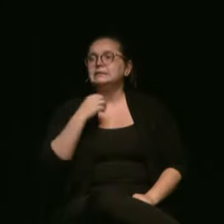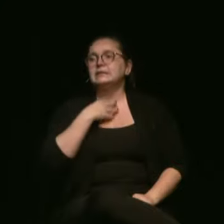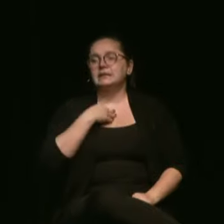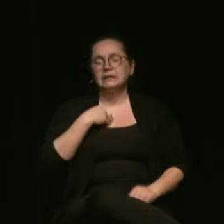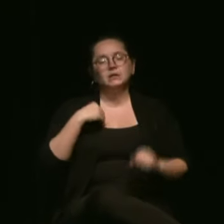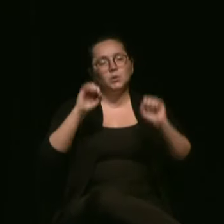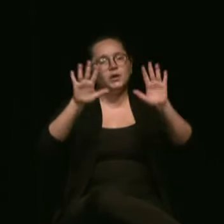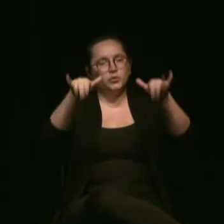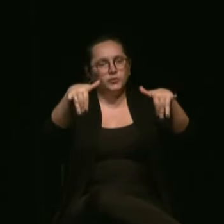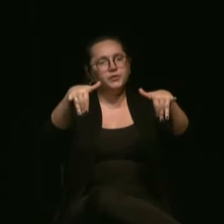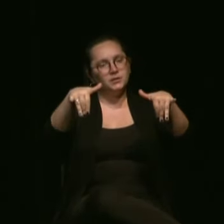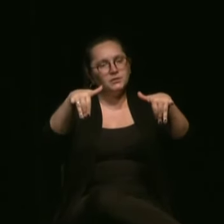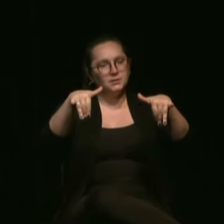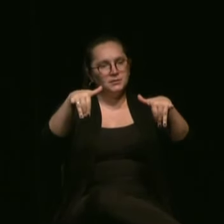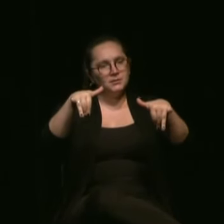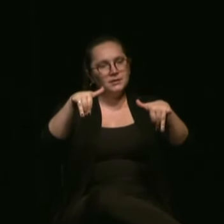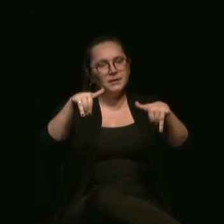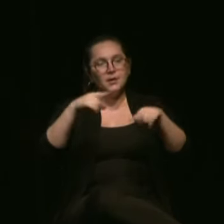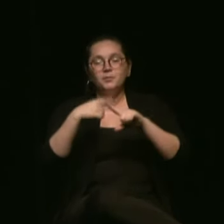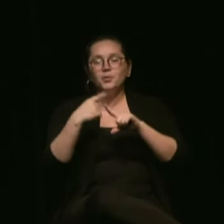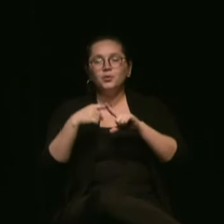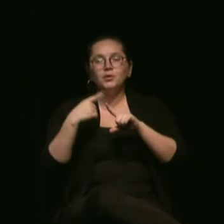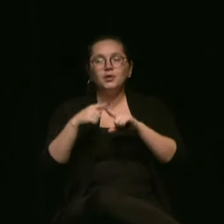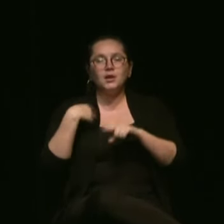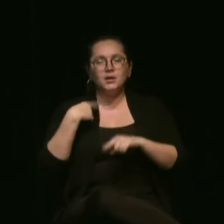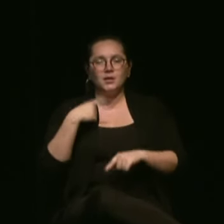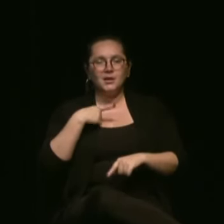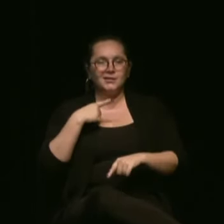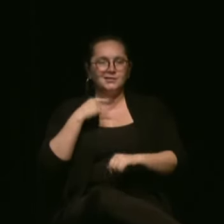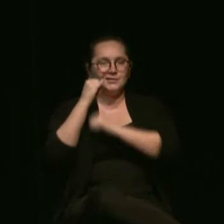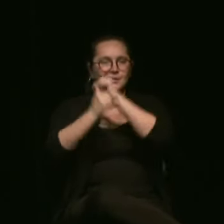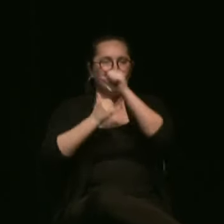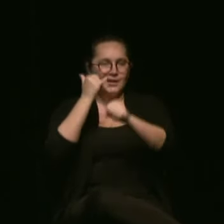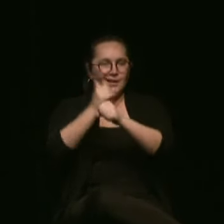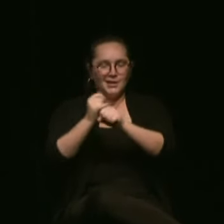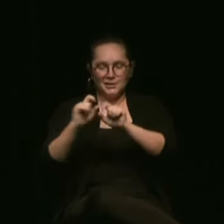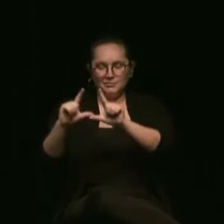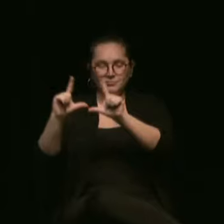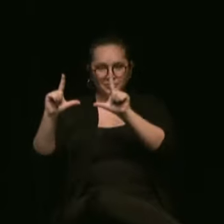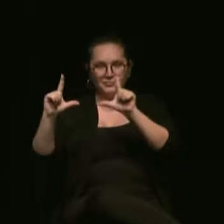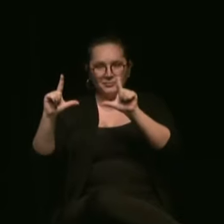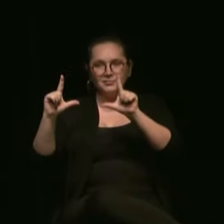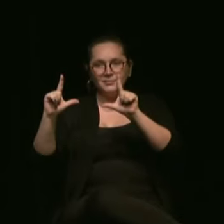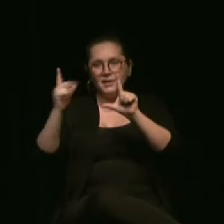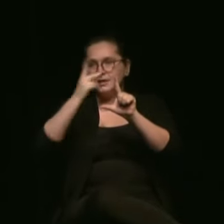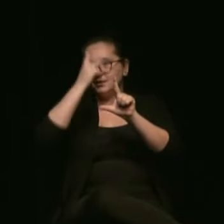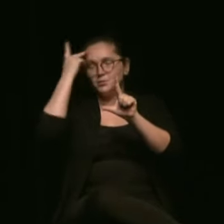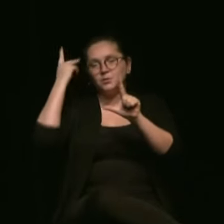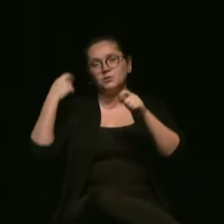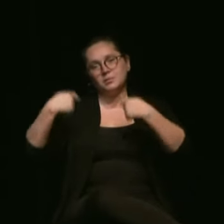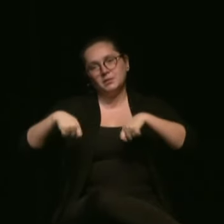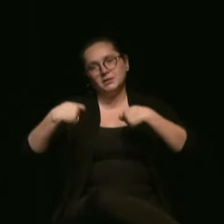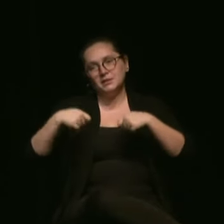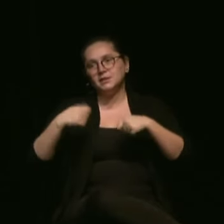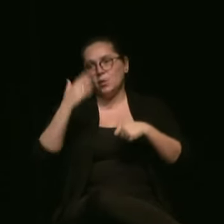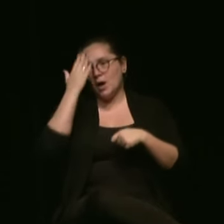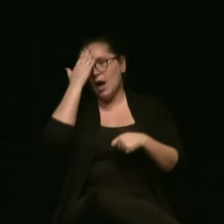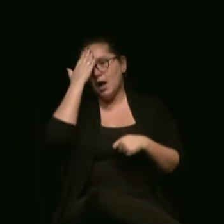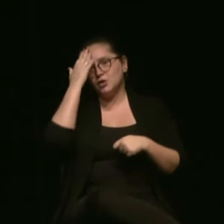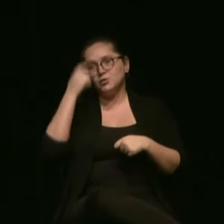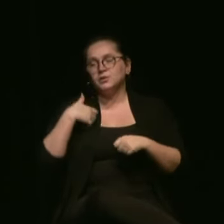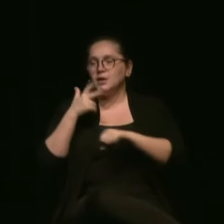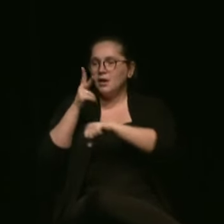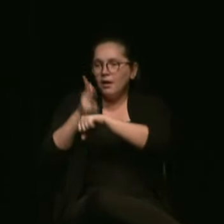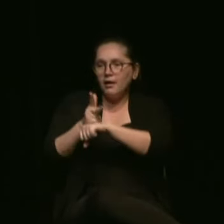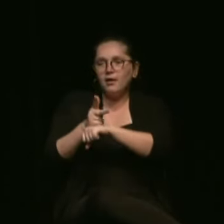Então é no final, tá? Porque isso está sendo transmitido, eu acho que as pessoas precisam, enfim, ter câmeras